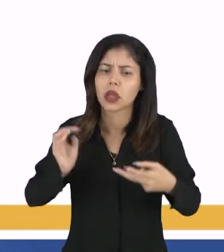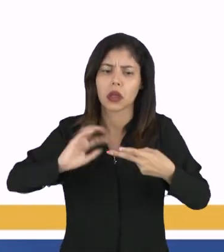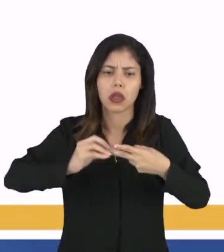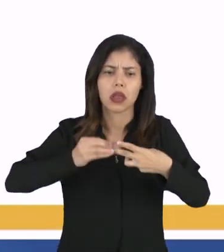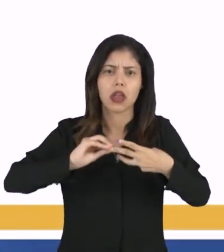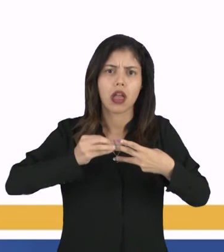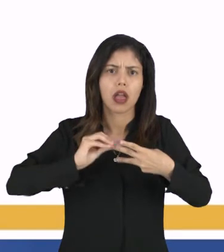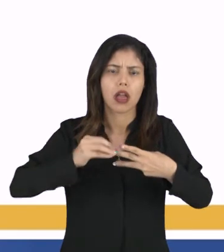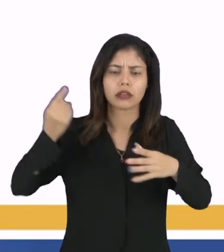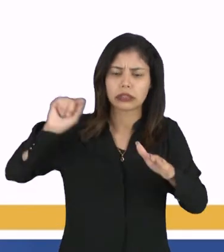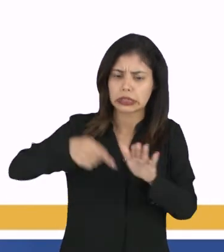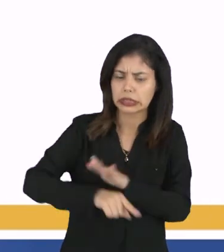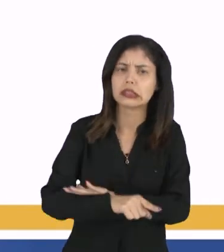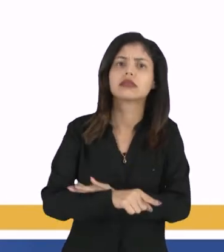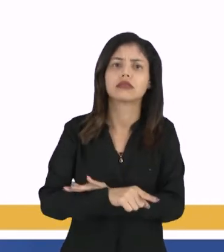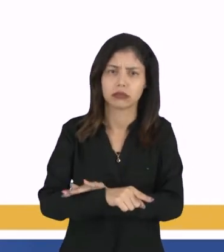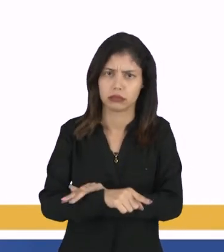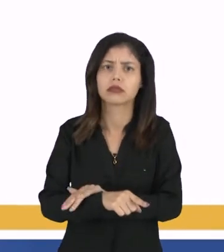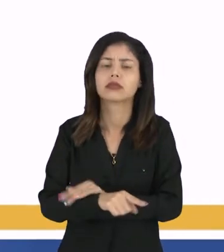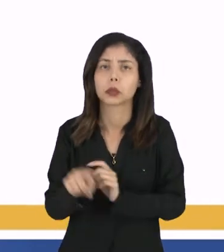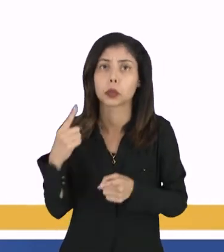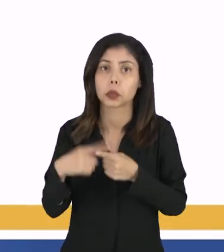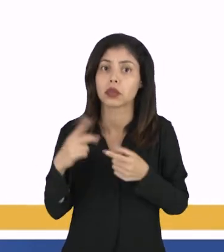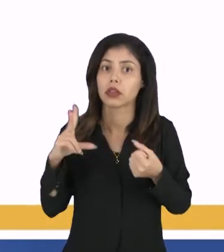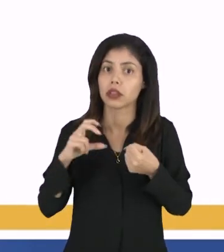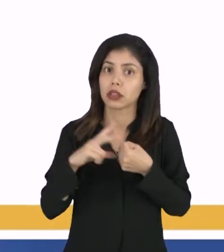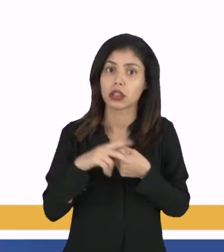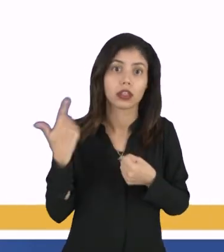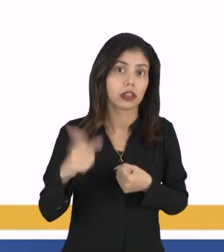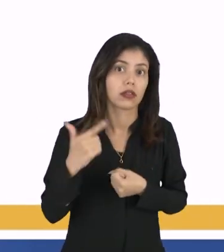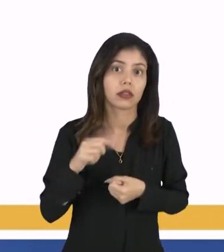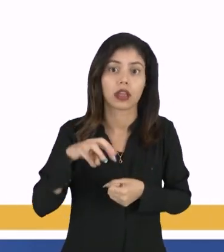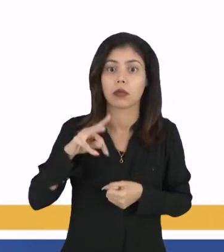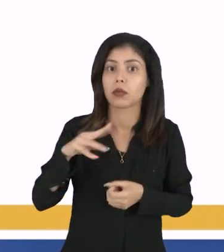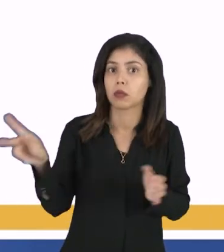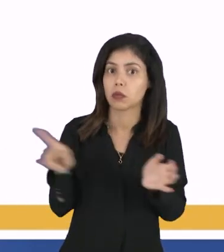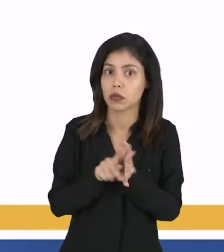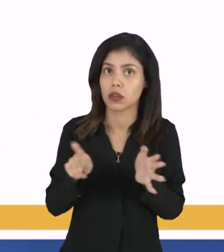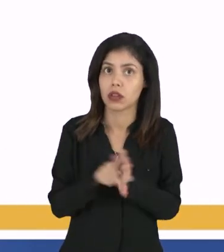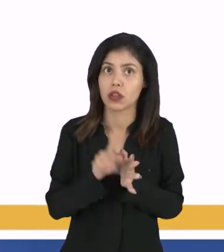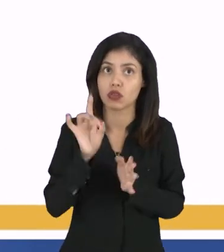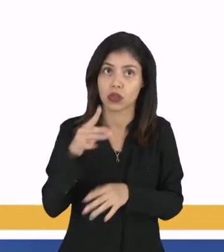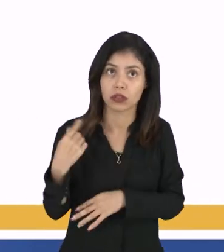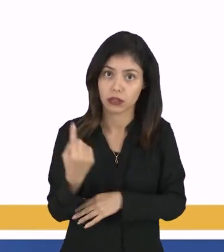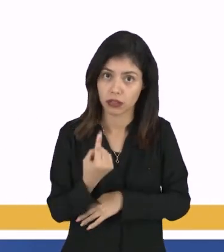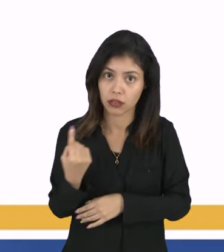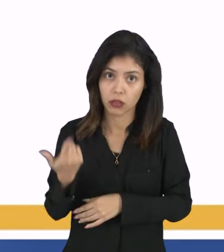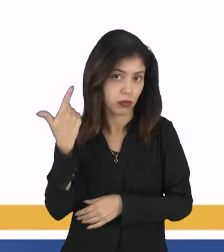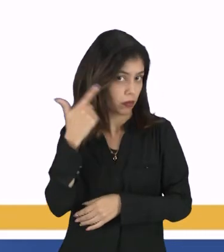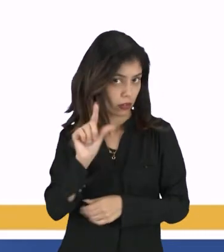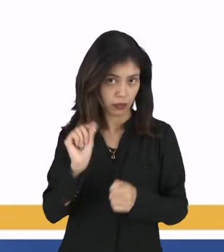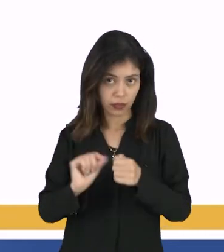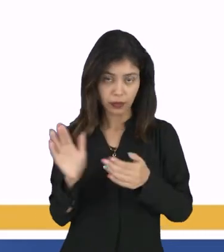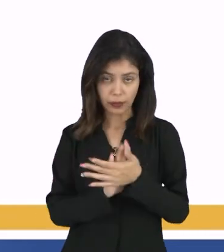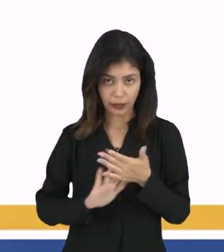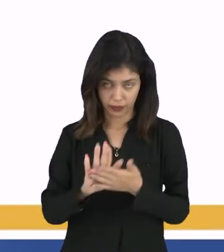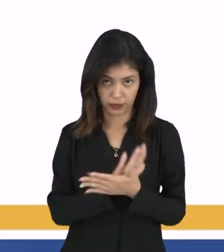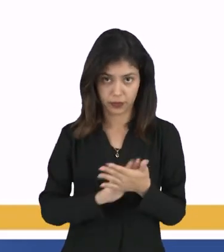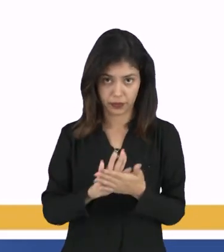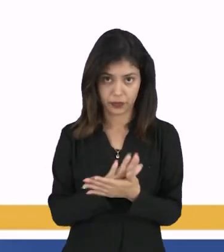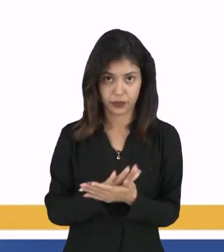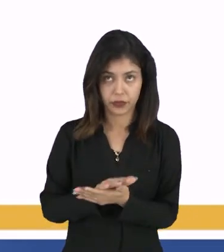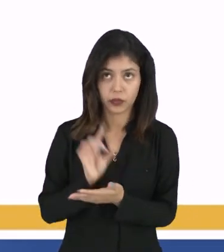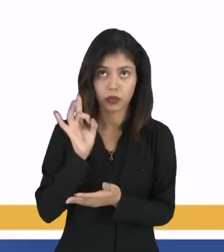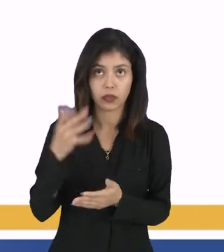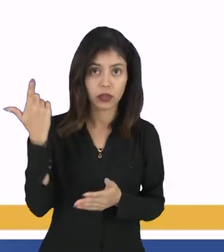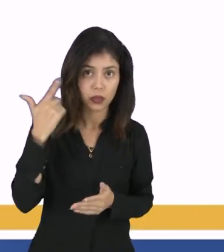parasitas intracelulares obrigatórios? Porque o vírus ele não tem metabolismo próprio, então ele sozinho não consegue fazer nada. né?